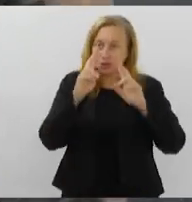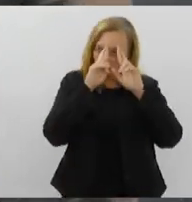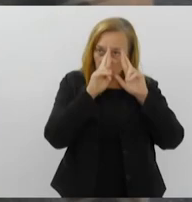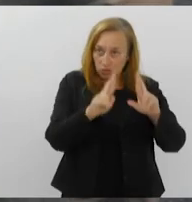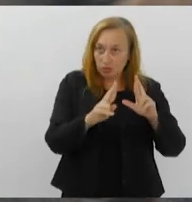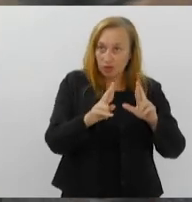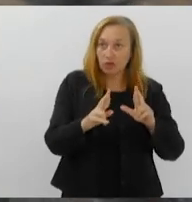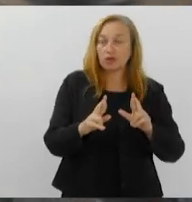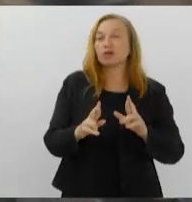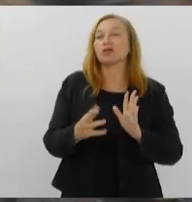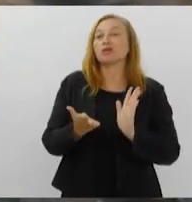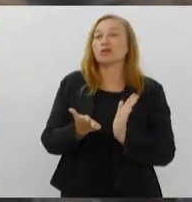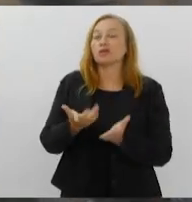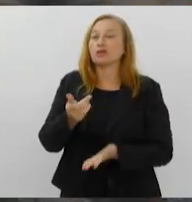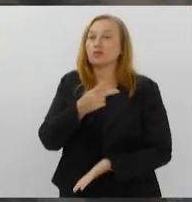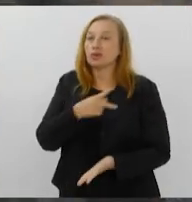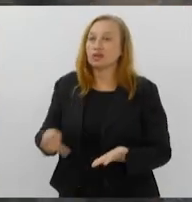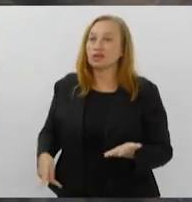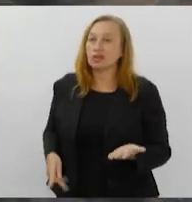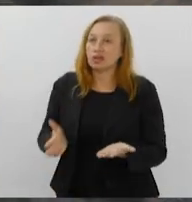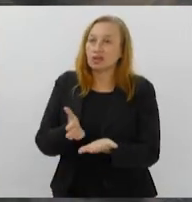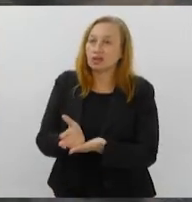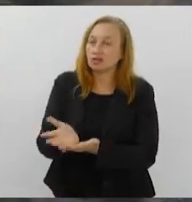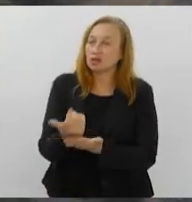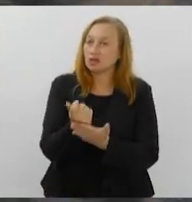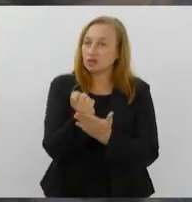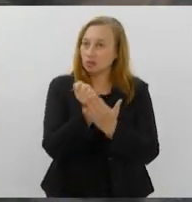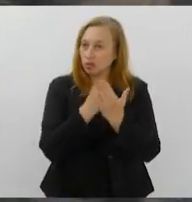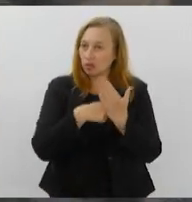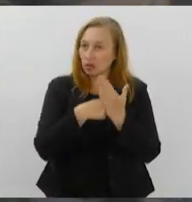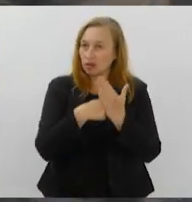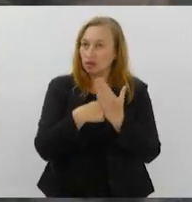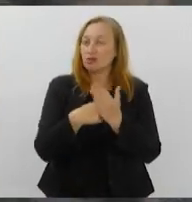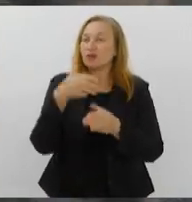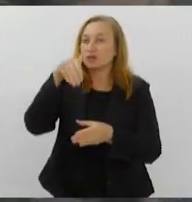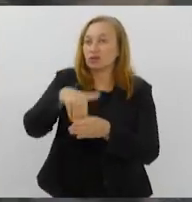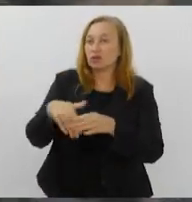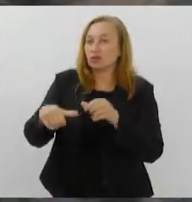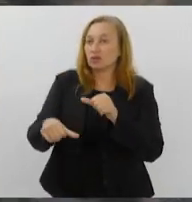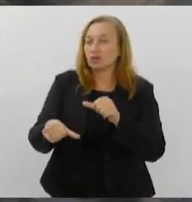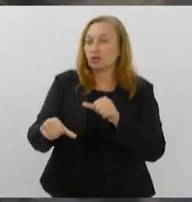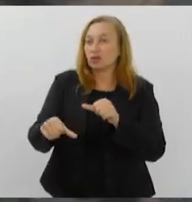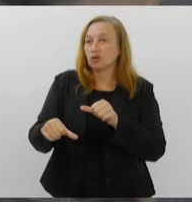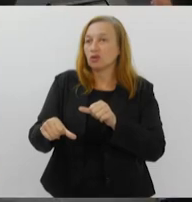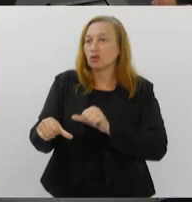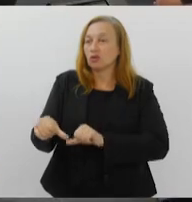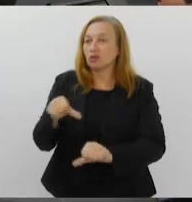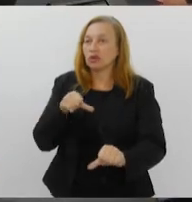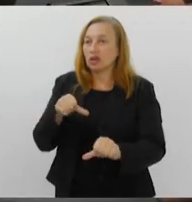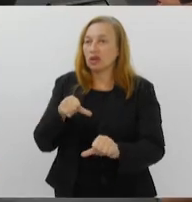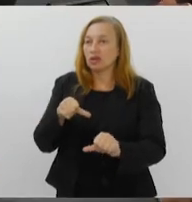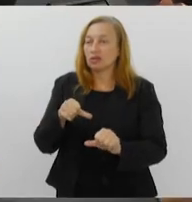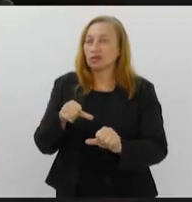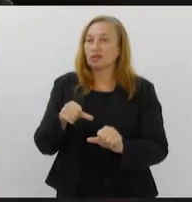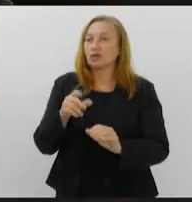da Comissão de Tributação, estou votando contrário ao mérito do projeto.